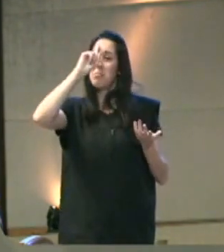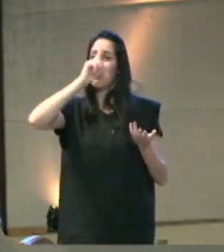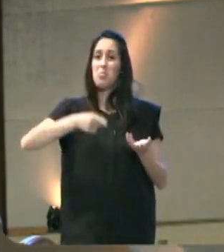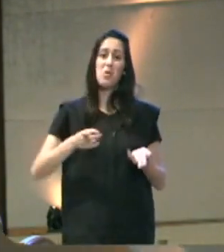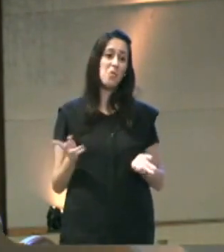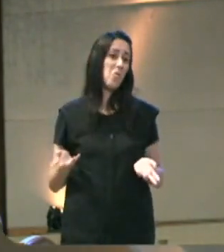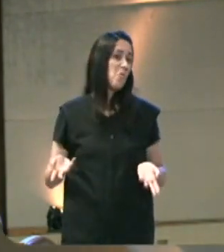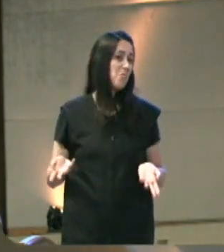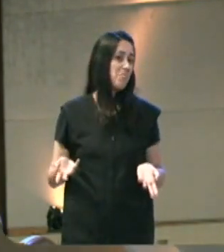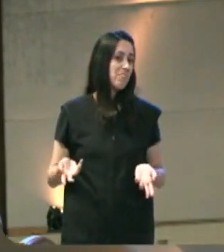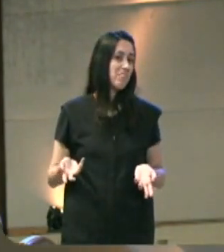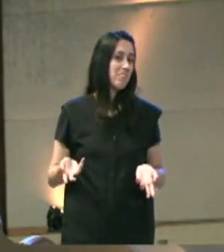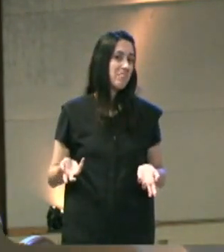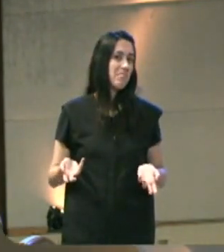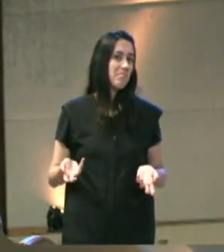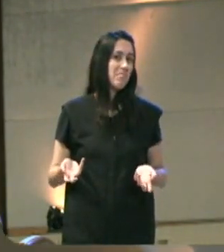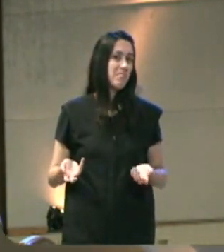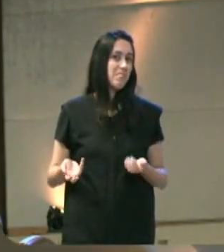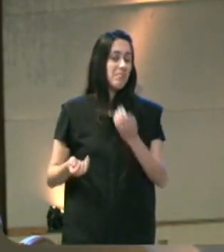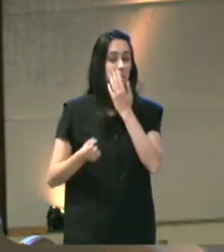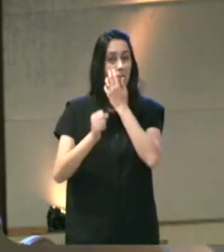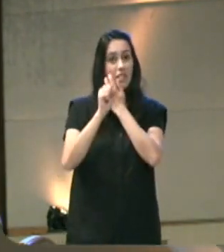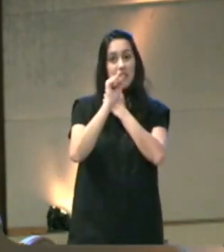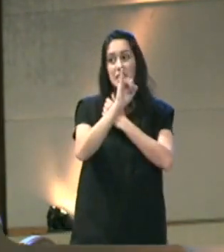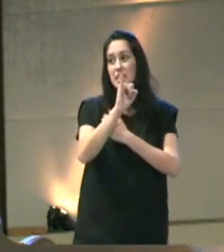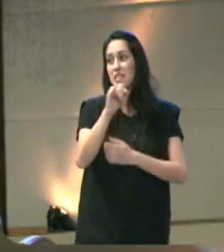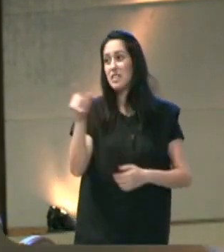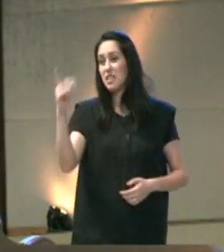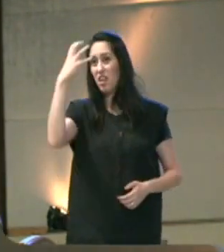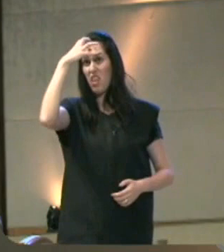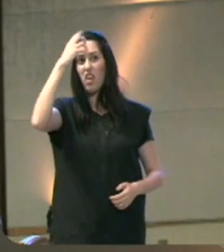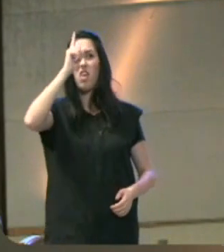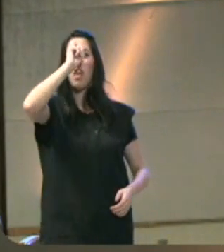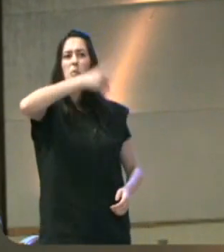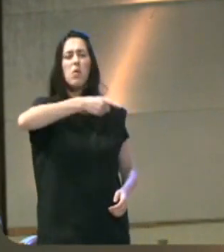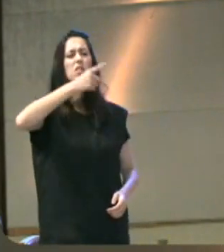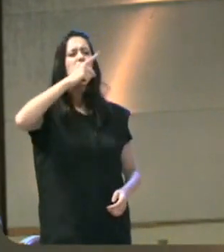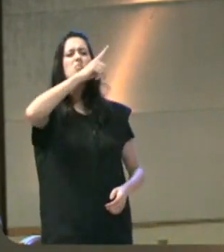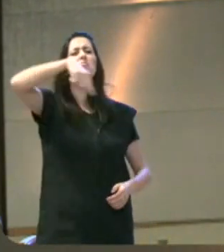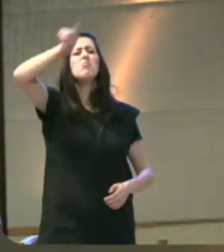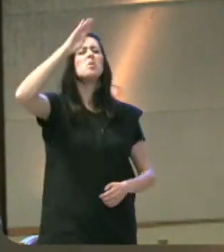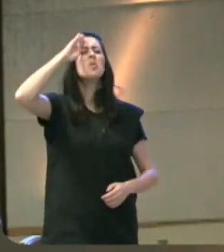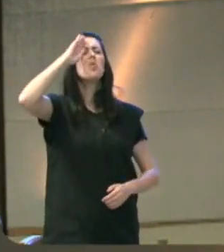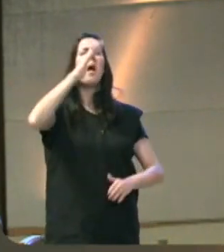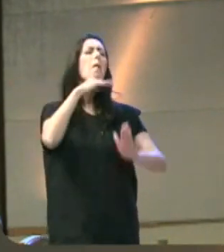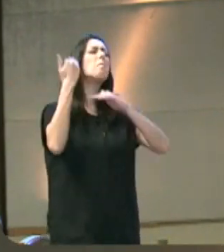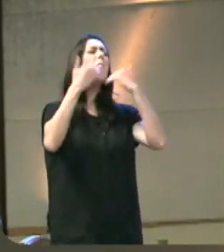Porque se o rei tivesse matado aqueles soldados,